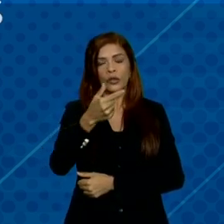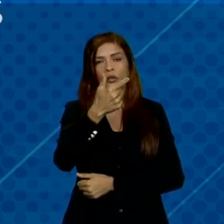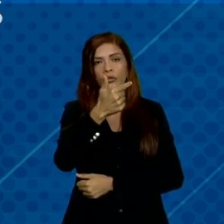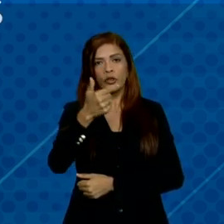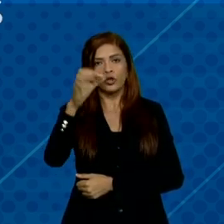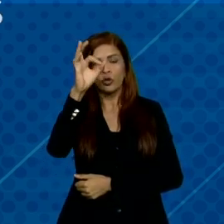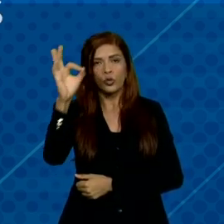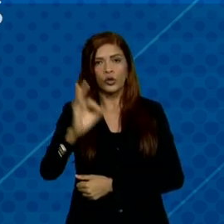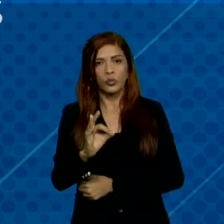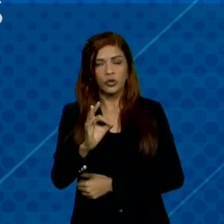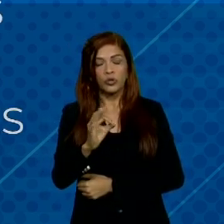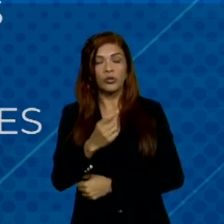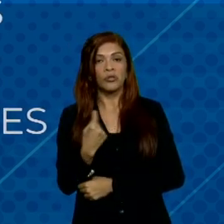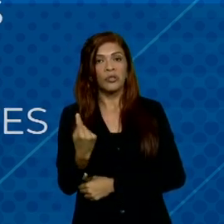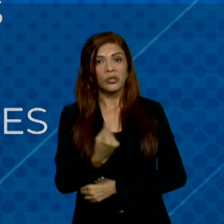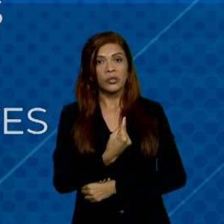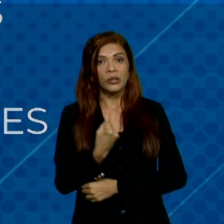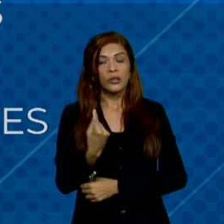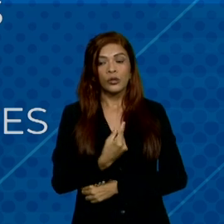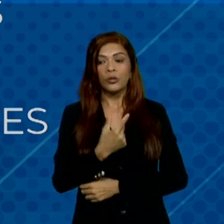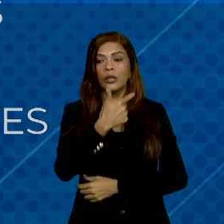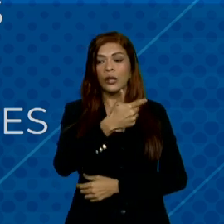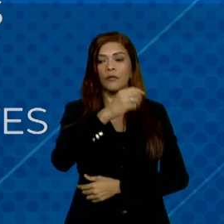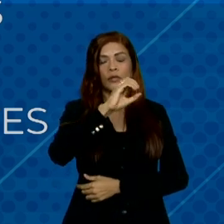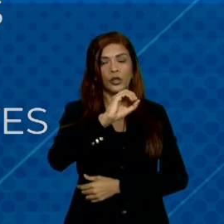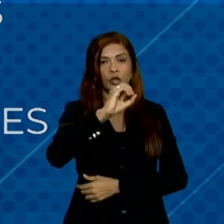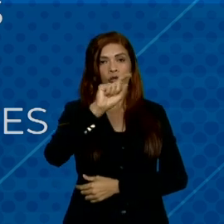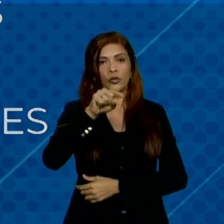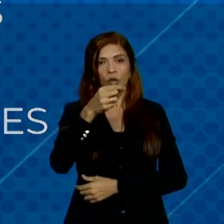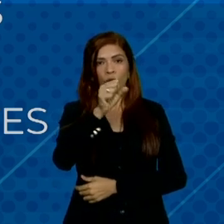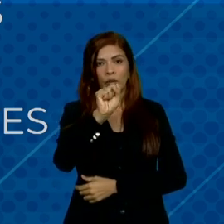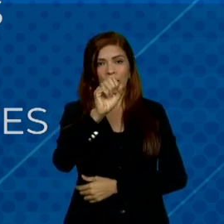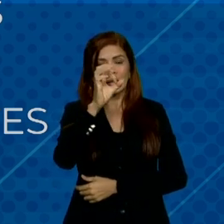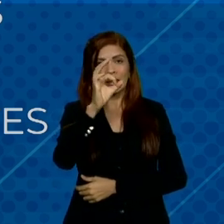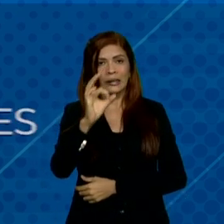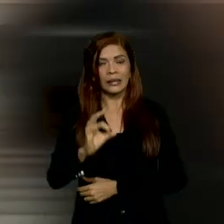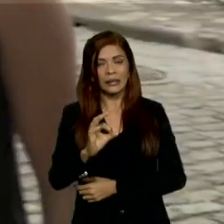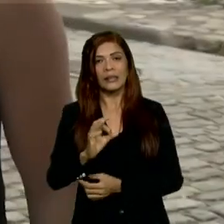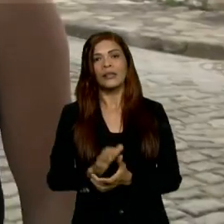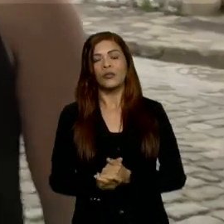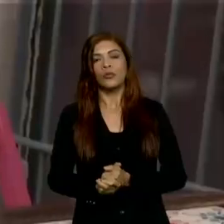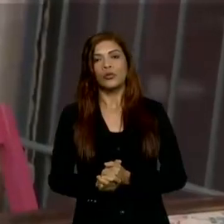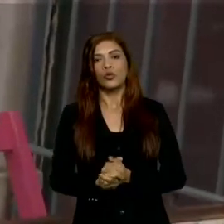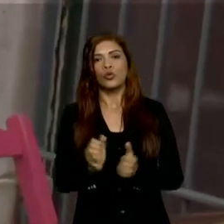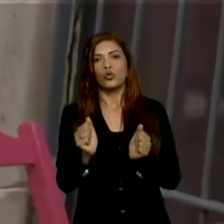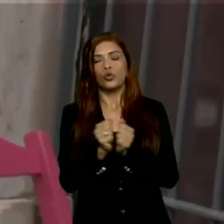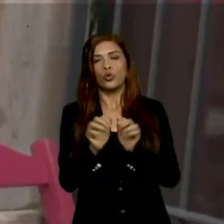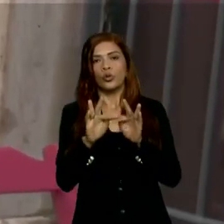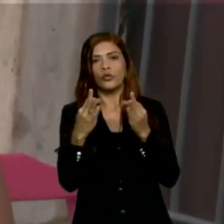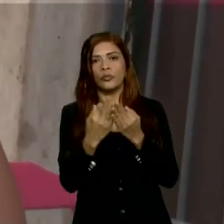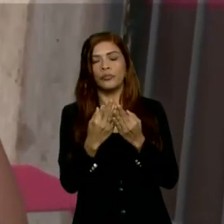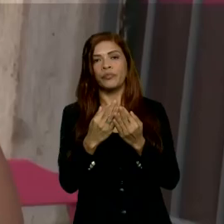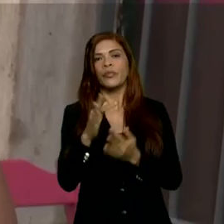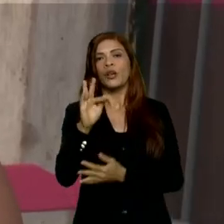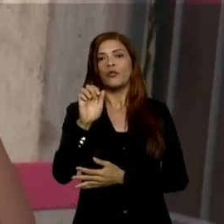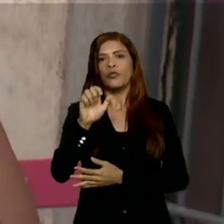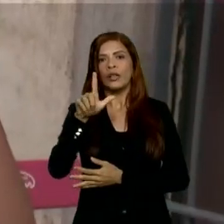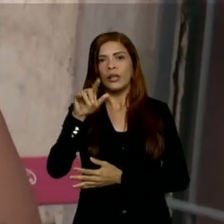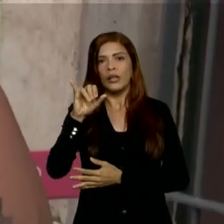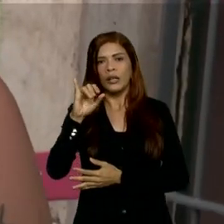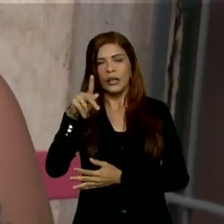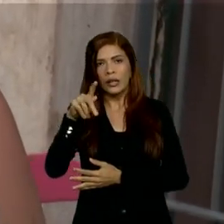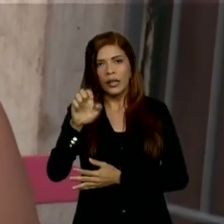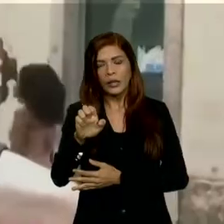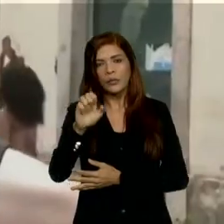viajaram sozinhos e 20,83 estavam com parentes Felipe e Sandriane estão na capital